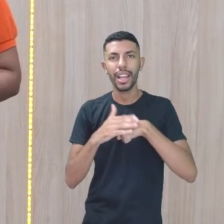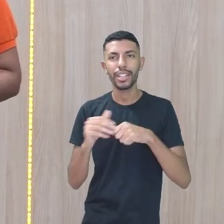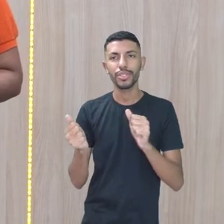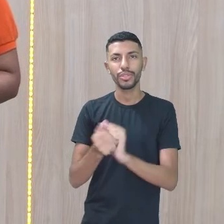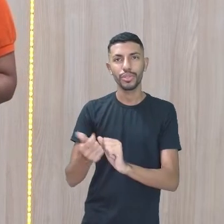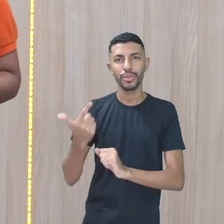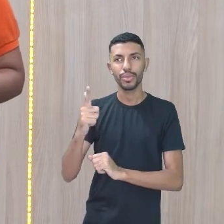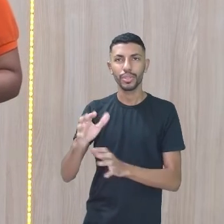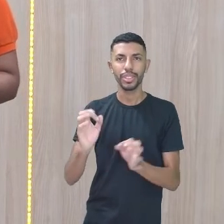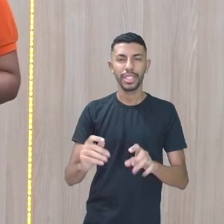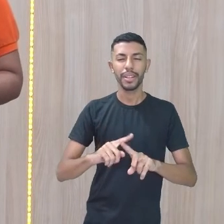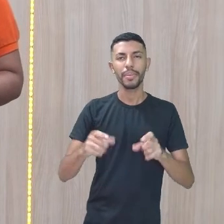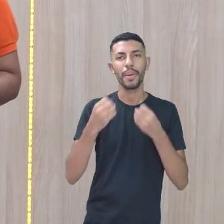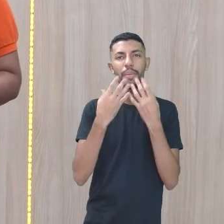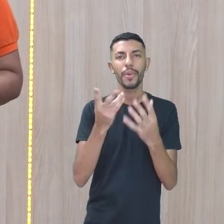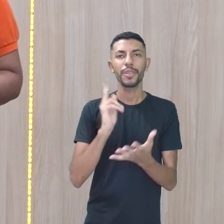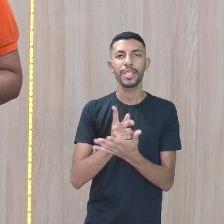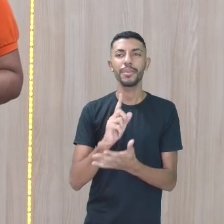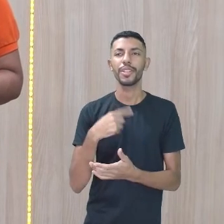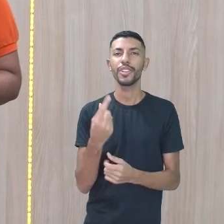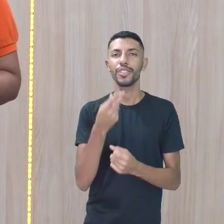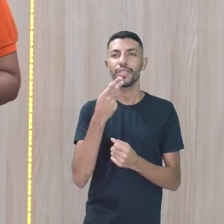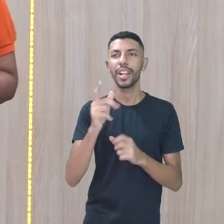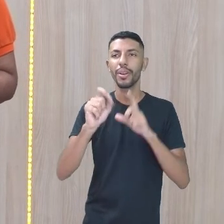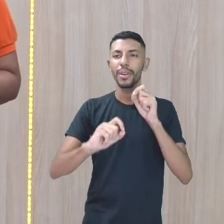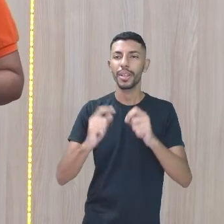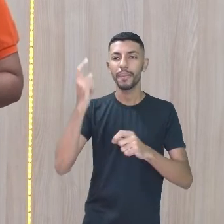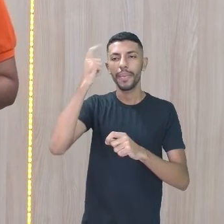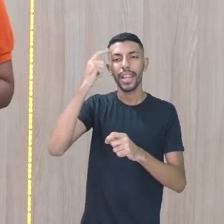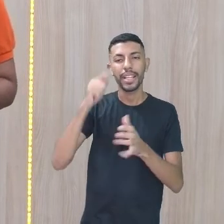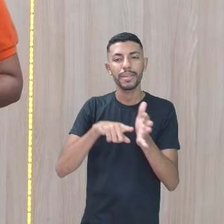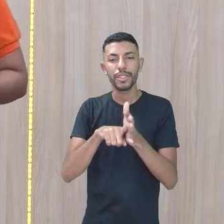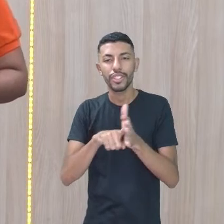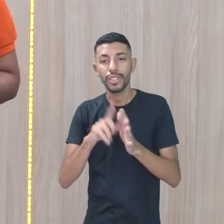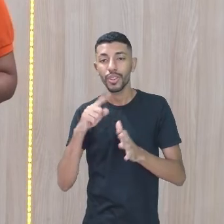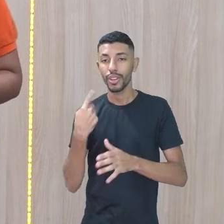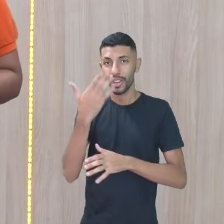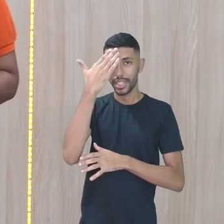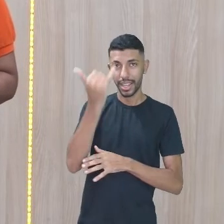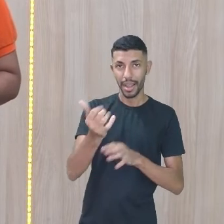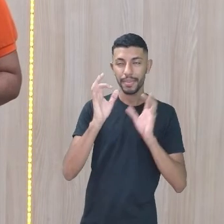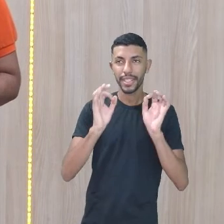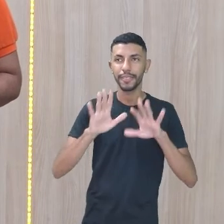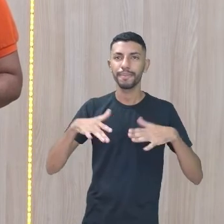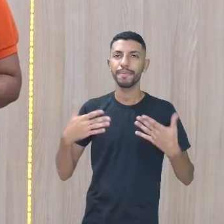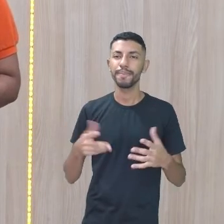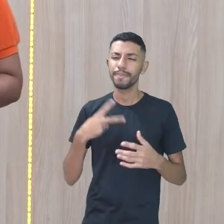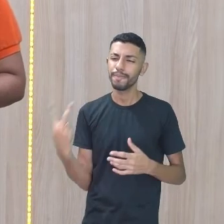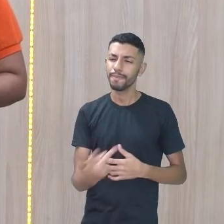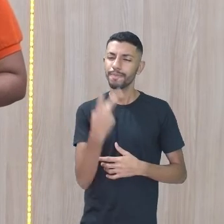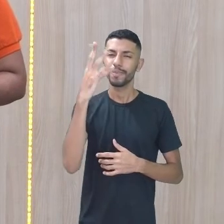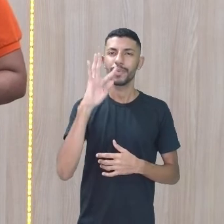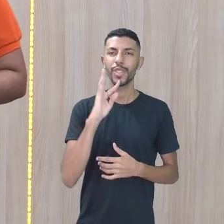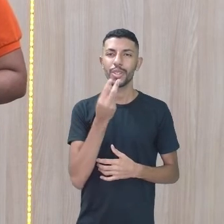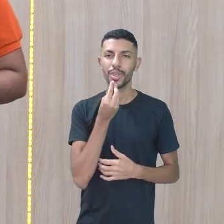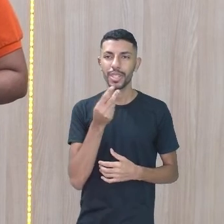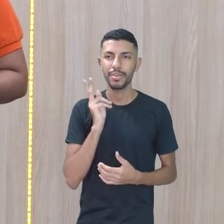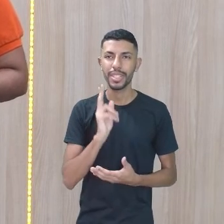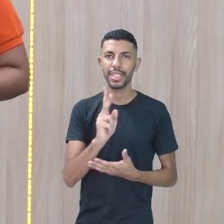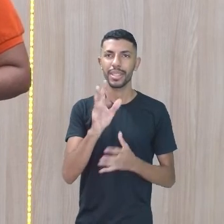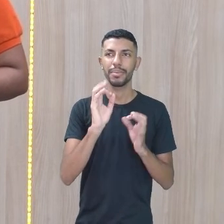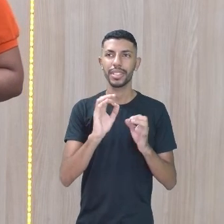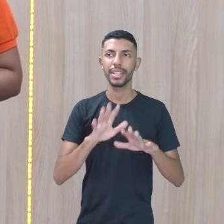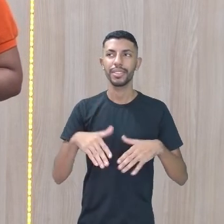o outro, mas é sempre bom a gente falar o que a gente pensa, o que a gente pesquisou, o que a gente sabe, tá certo? E assim a gente valoriza o conhecimento